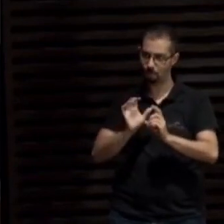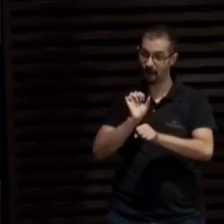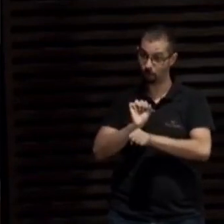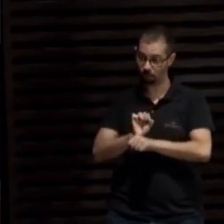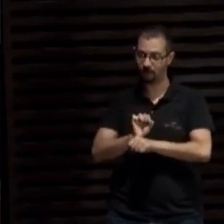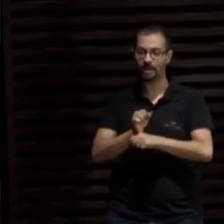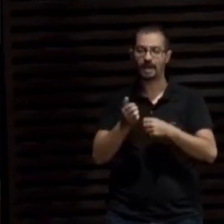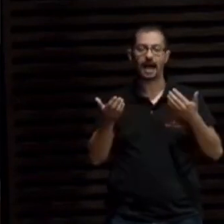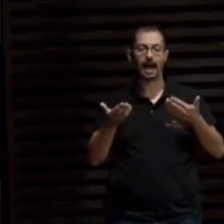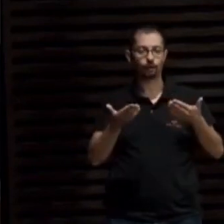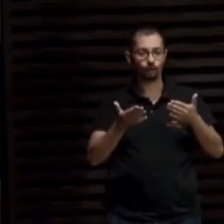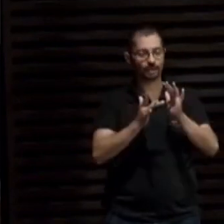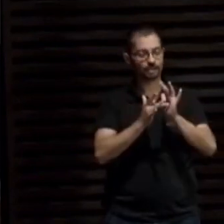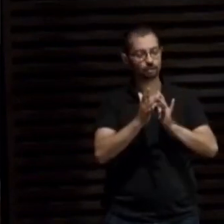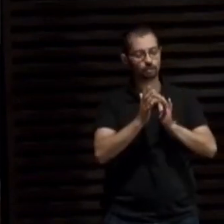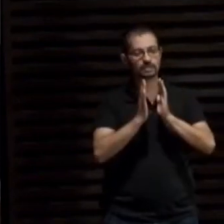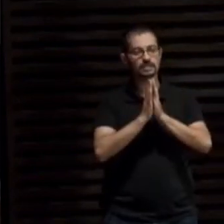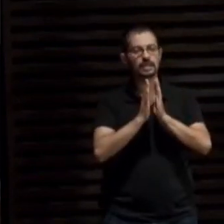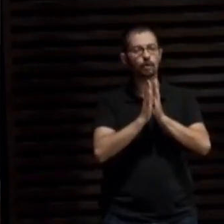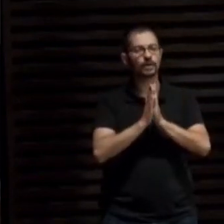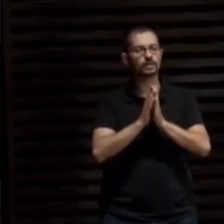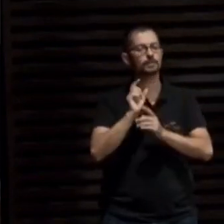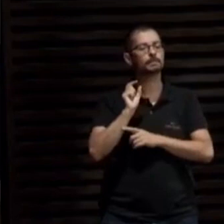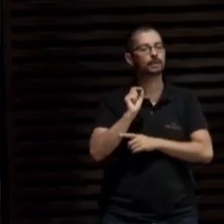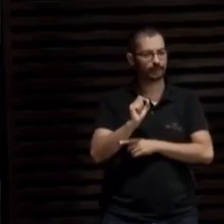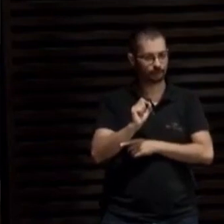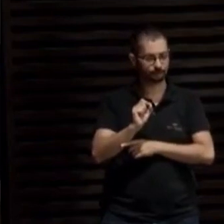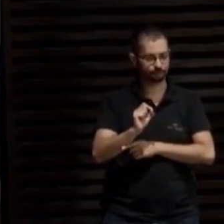ele está trabalhando por unidade.